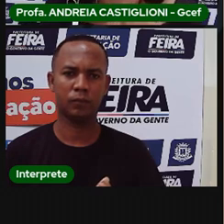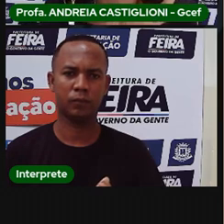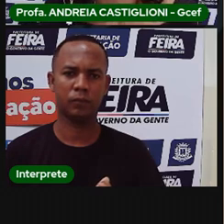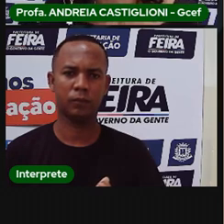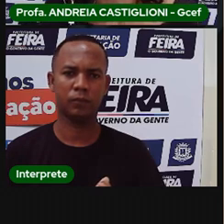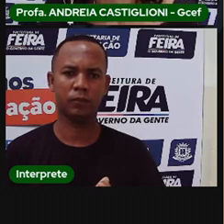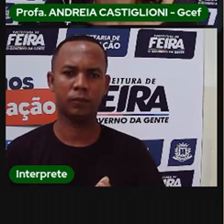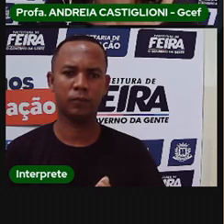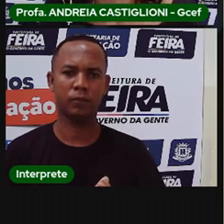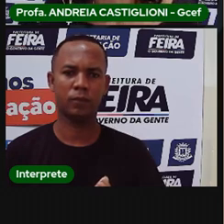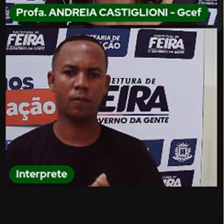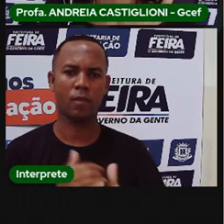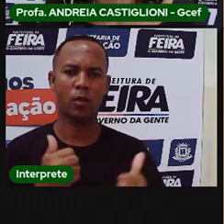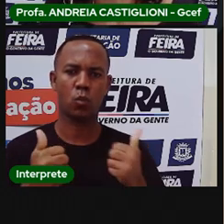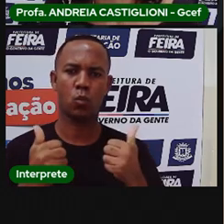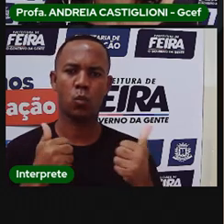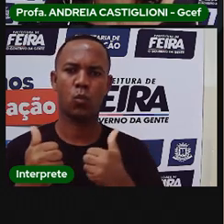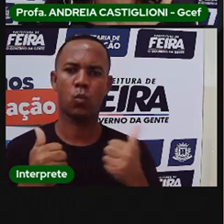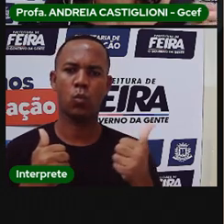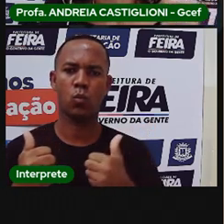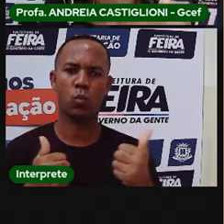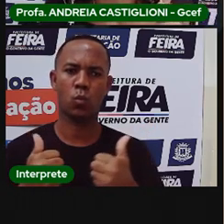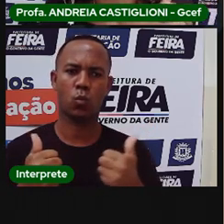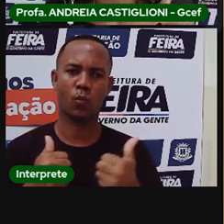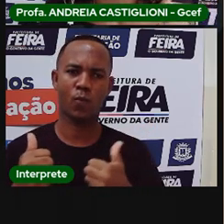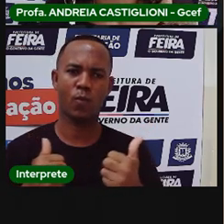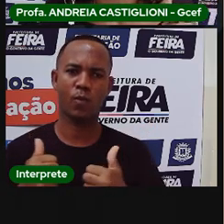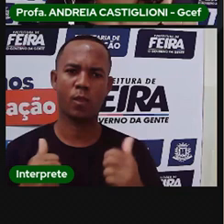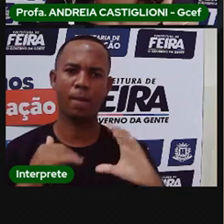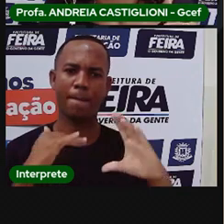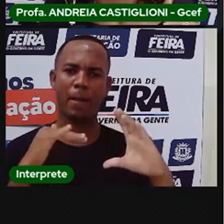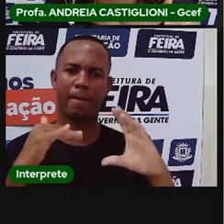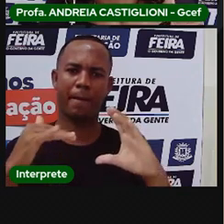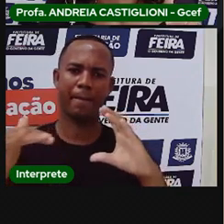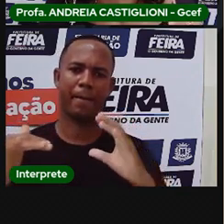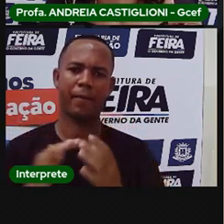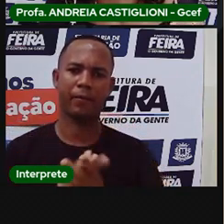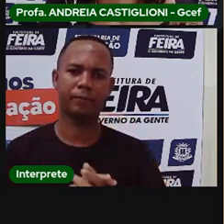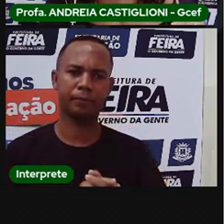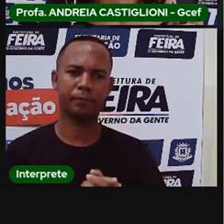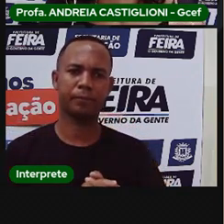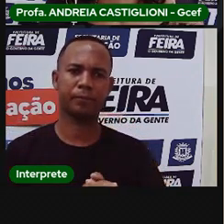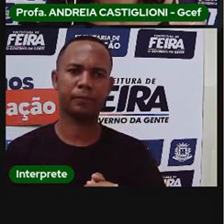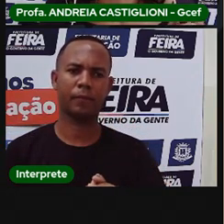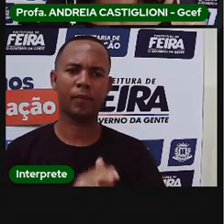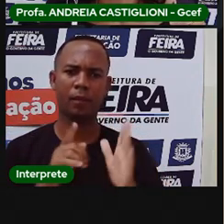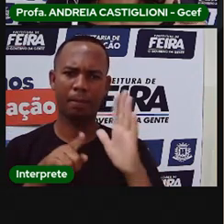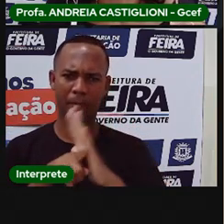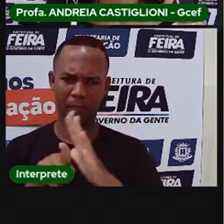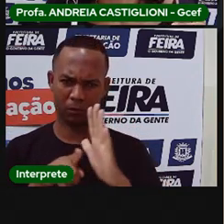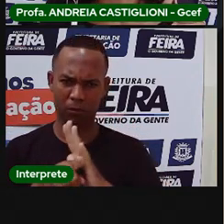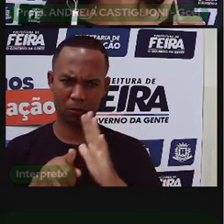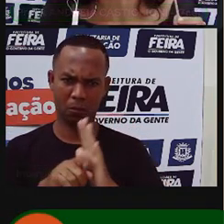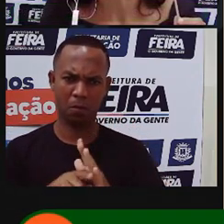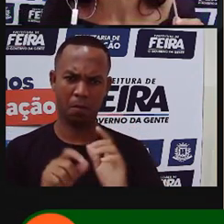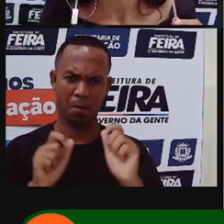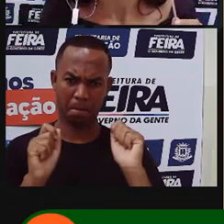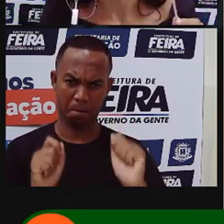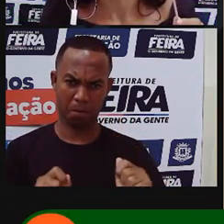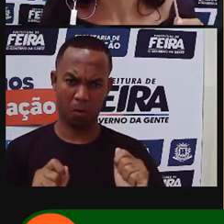um likezinho aí no chat, bota aí. Um aluno perguntou se é obrigatório.